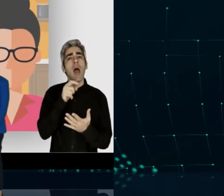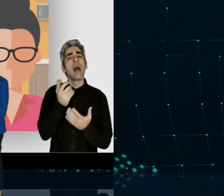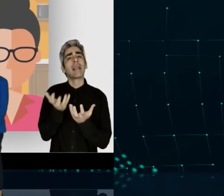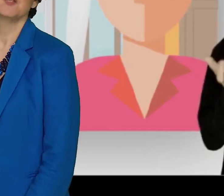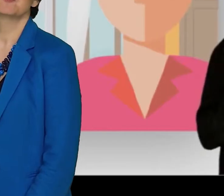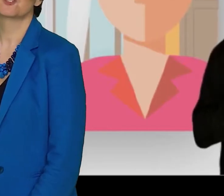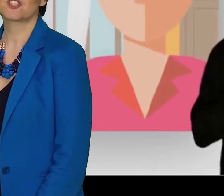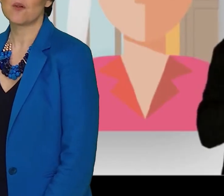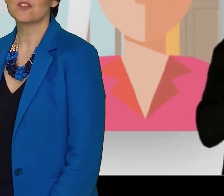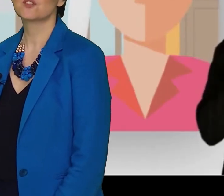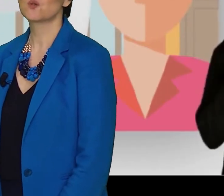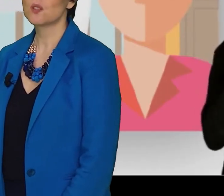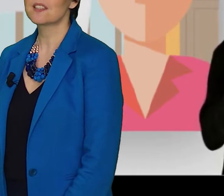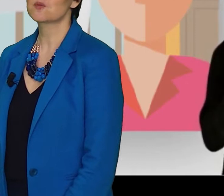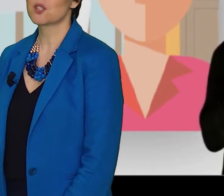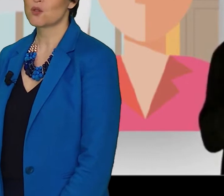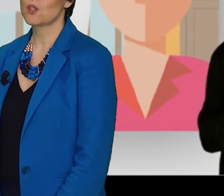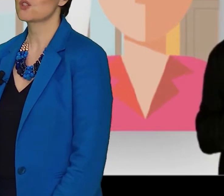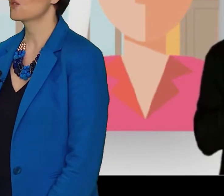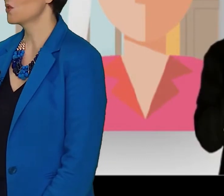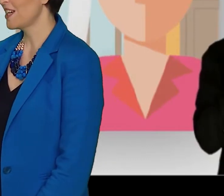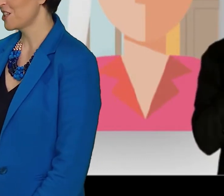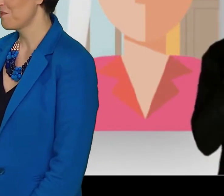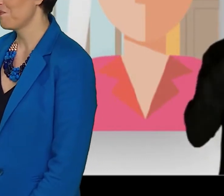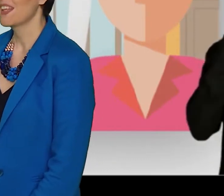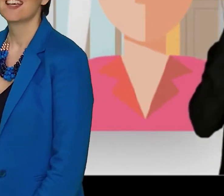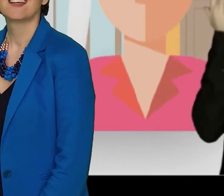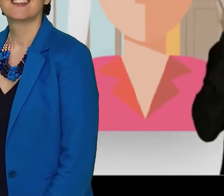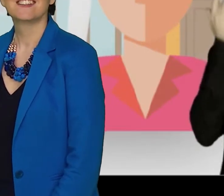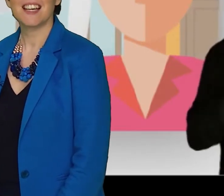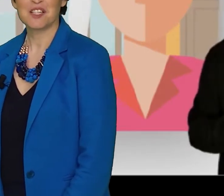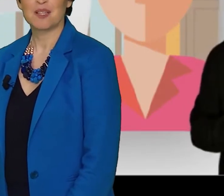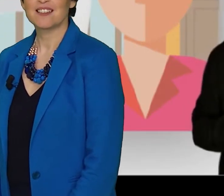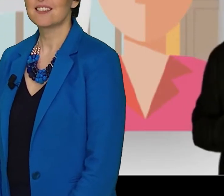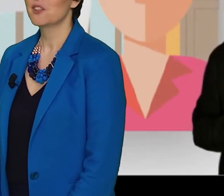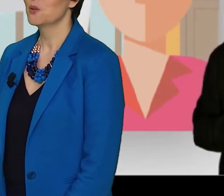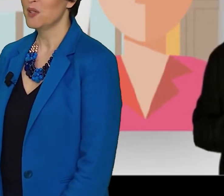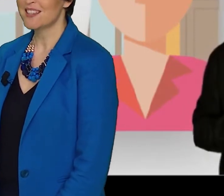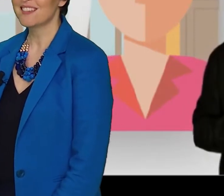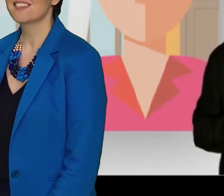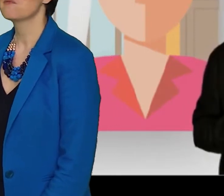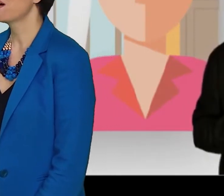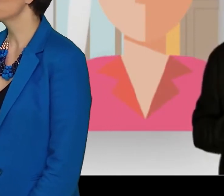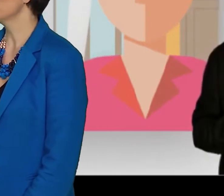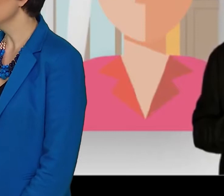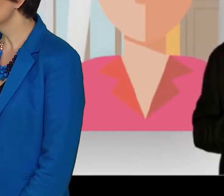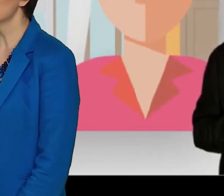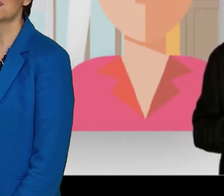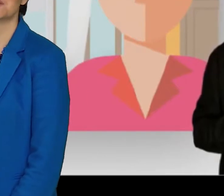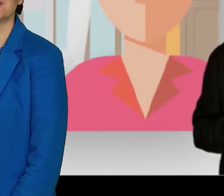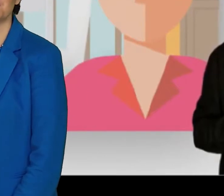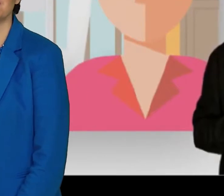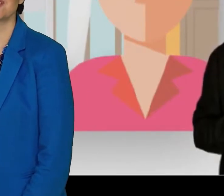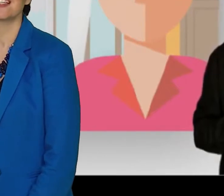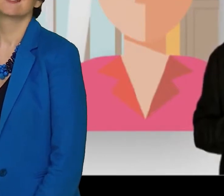social e pela gestão de todas as prestações sociais. Diariamente, no ICE, mais de 8